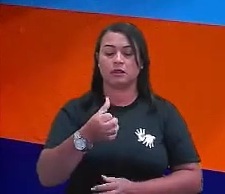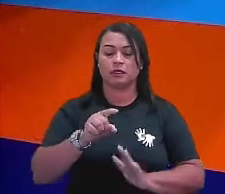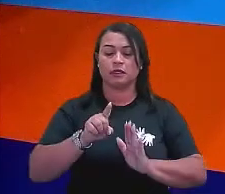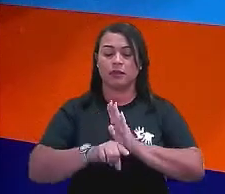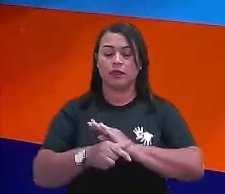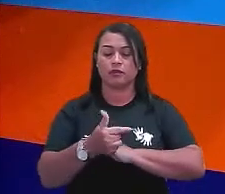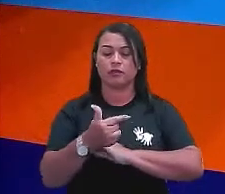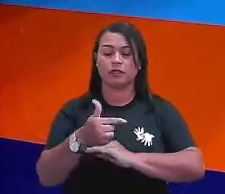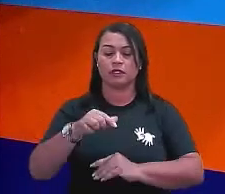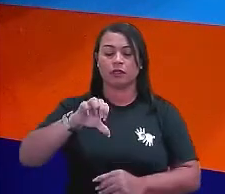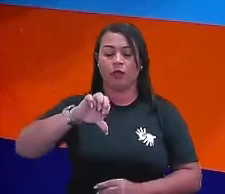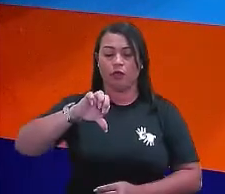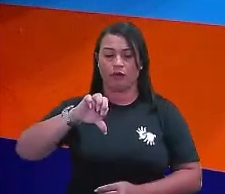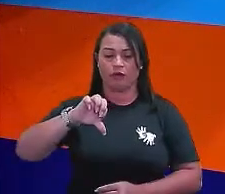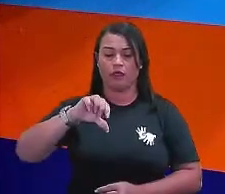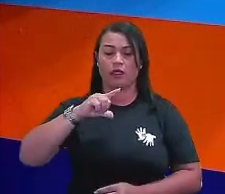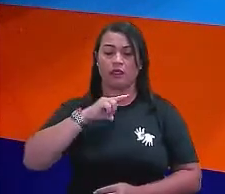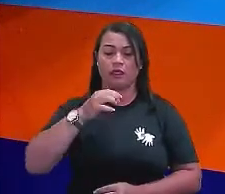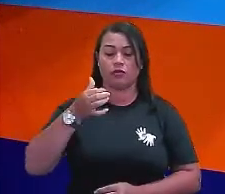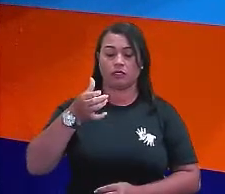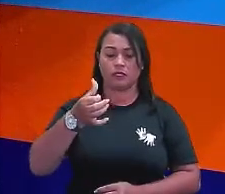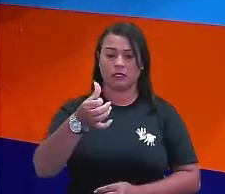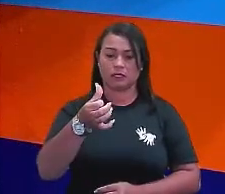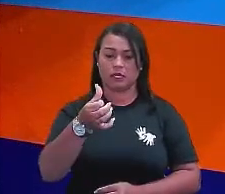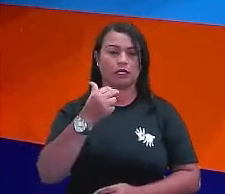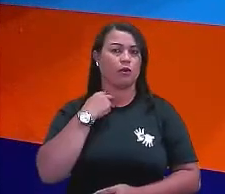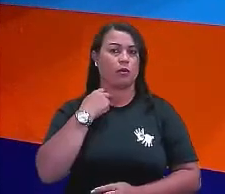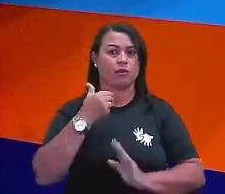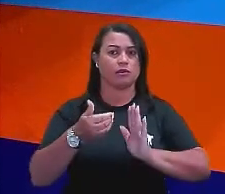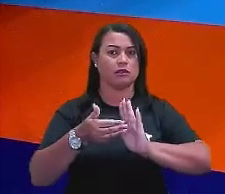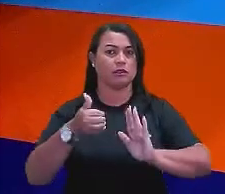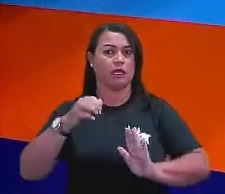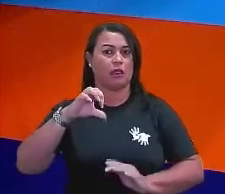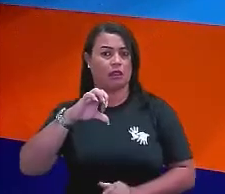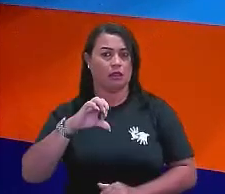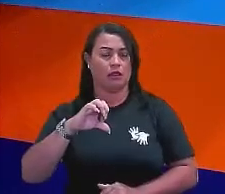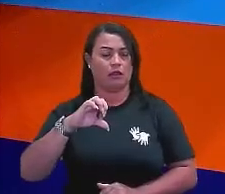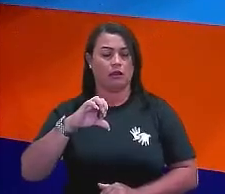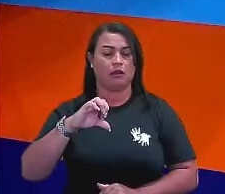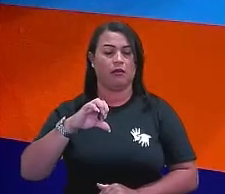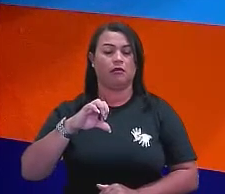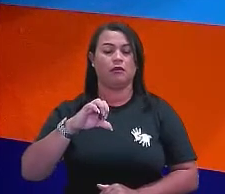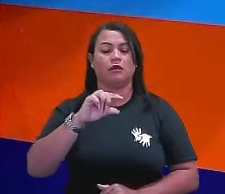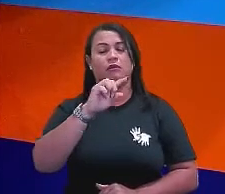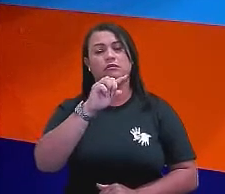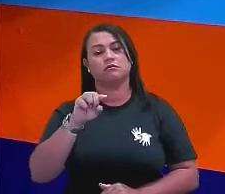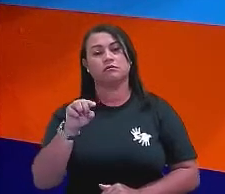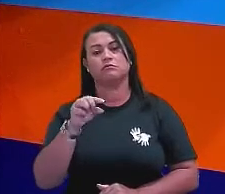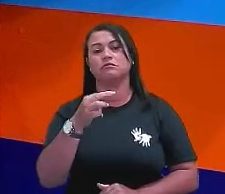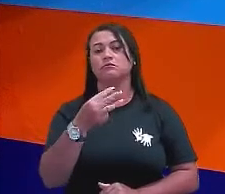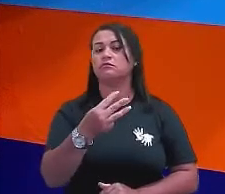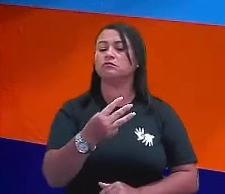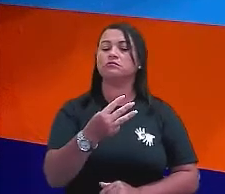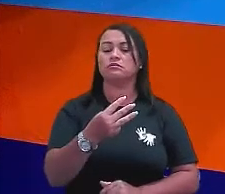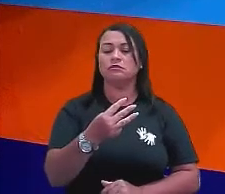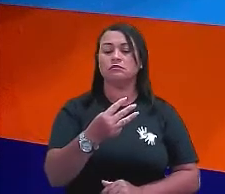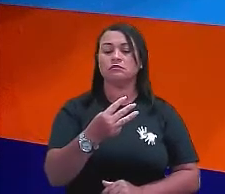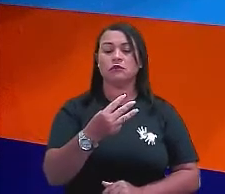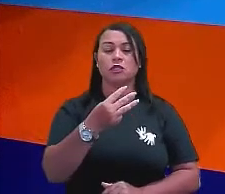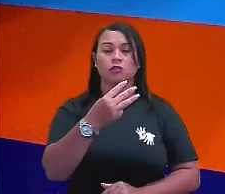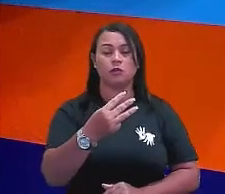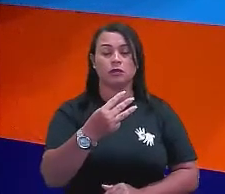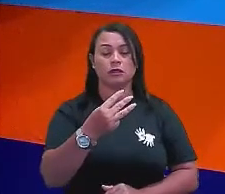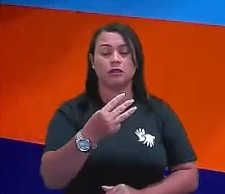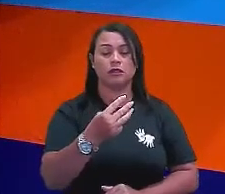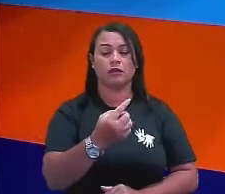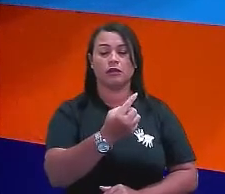menos 29. Tenho 6, não posso tirar 9. Vou cortar aqui o 3, ó, e desse 3 eu vou